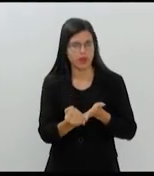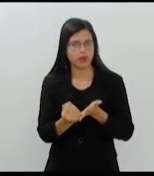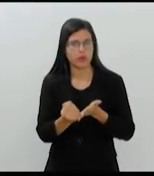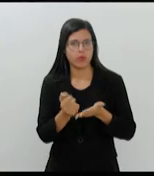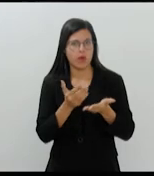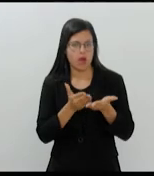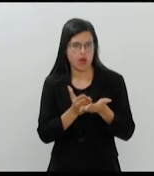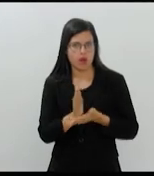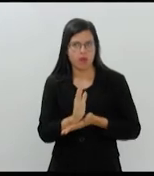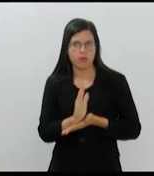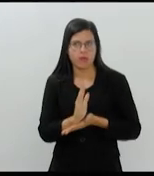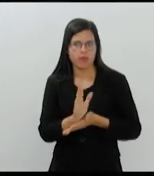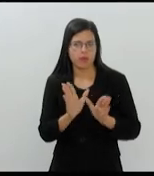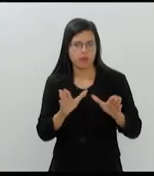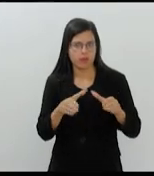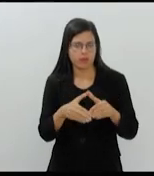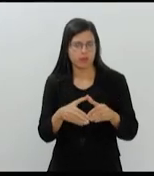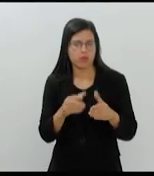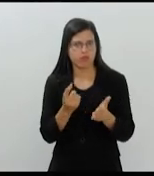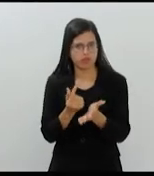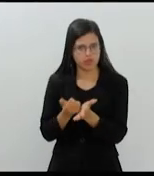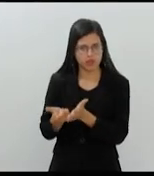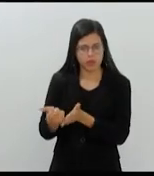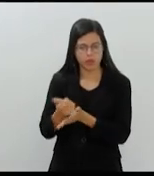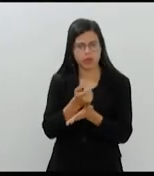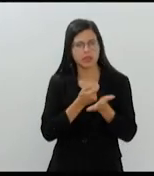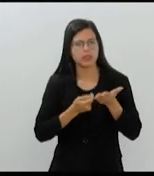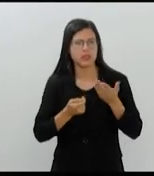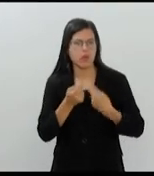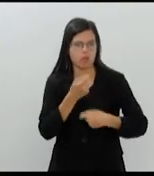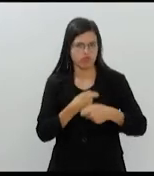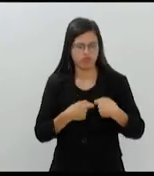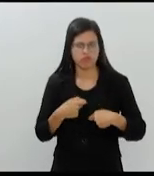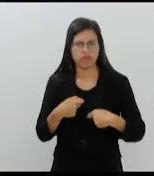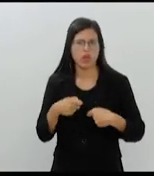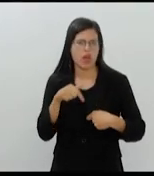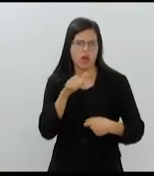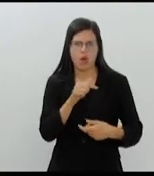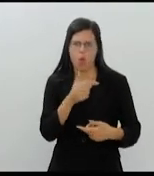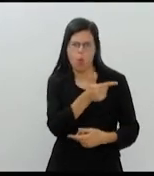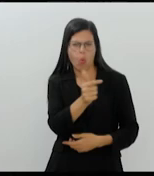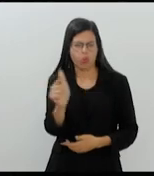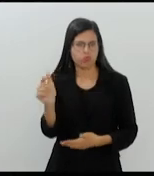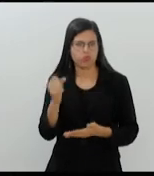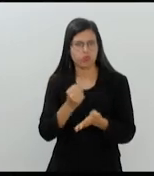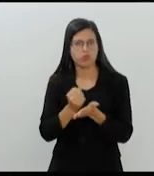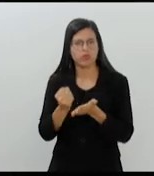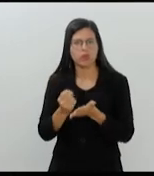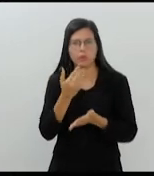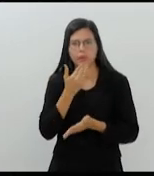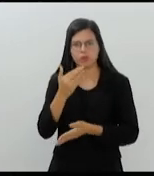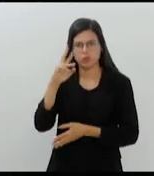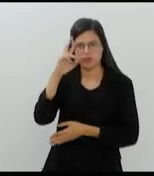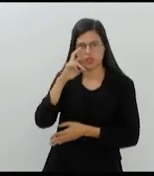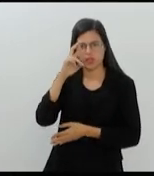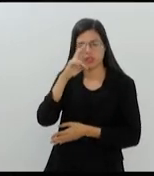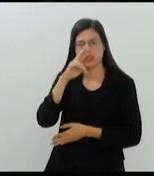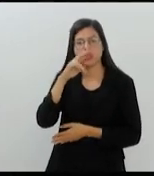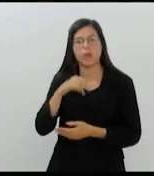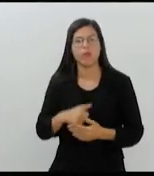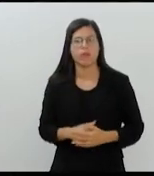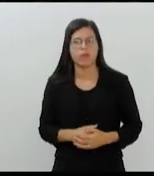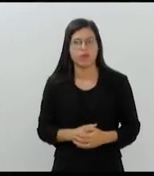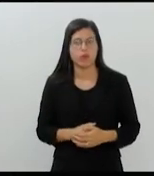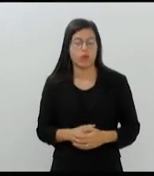aprovei na Comissão de Tributação não só esse, mas outros contratos, um pedido de auditoria. O